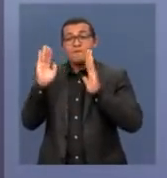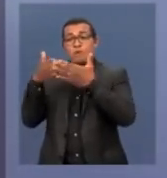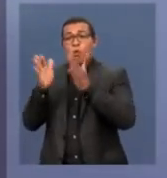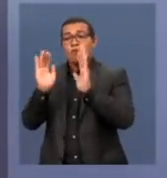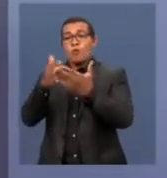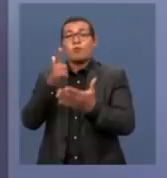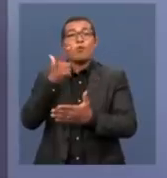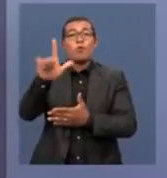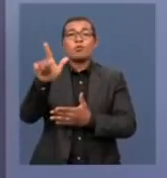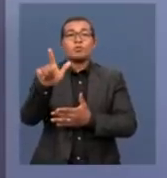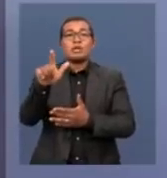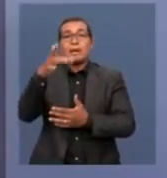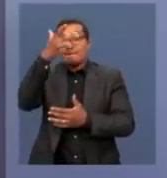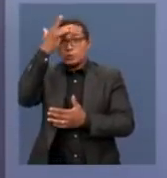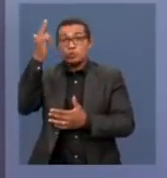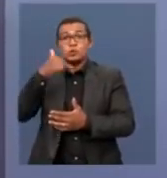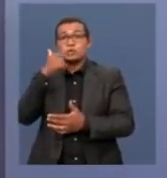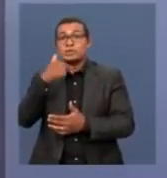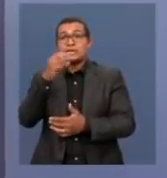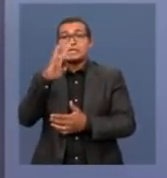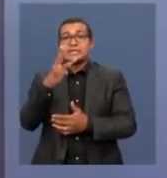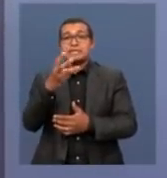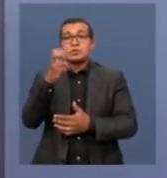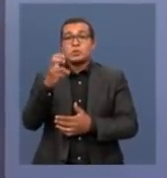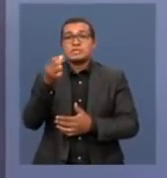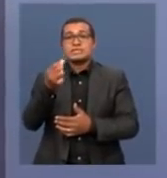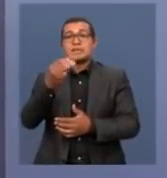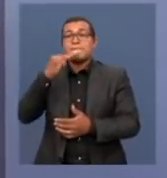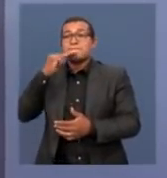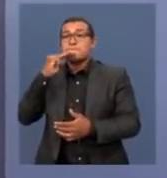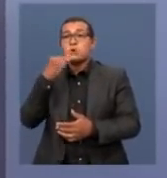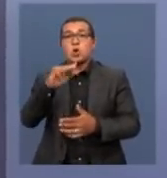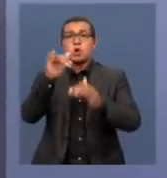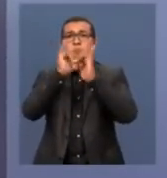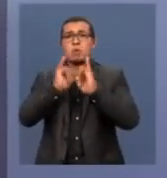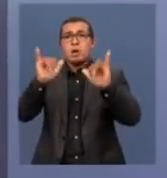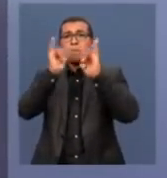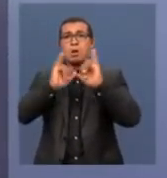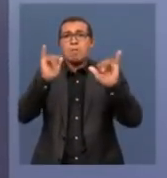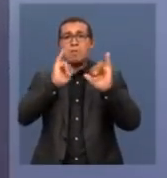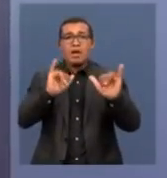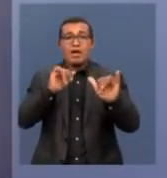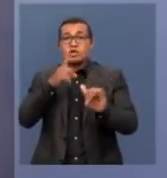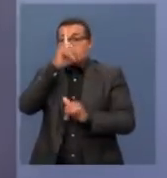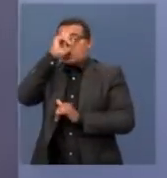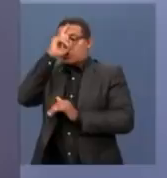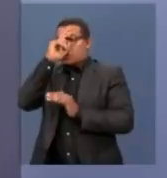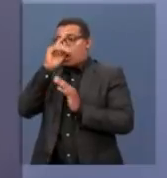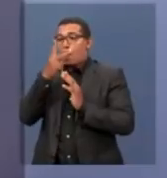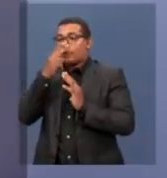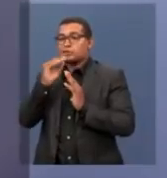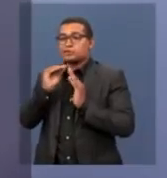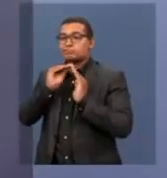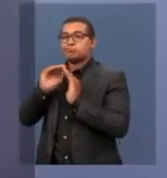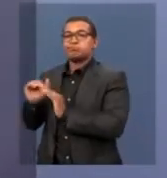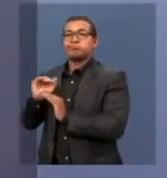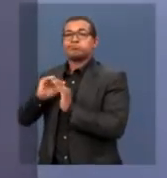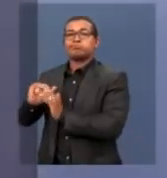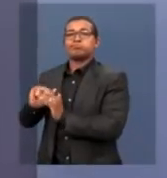356 milhões e no equipar os hospitais não pode fazer isso pra que tanta propaganda